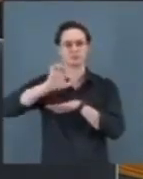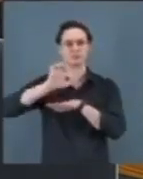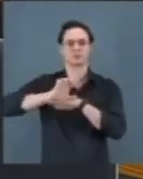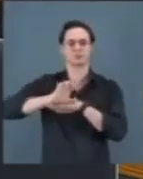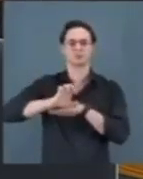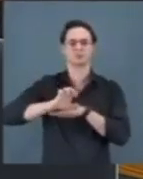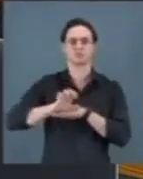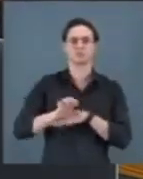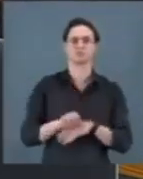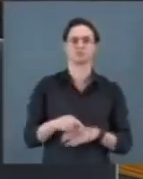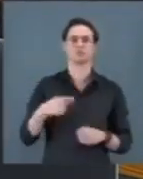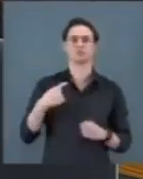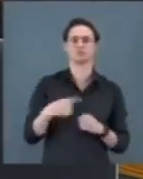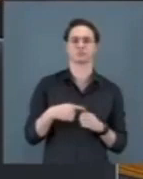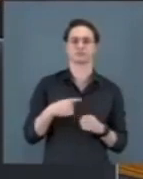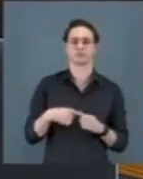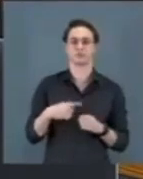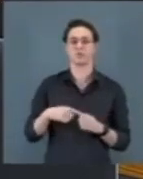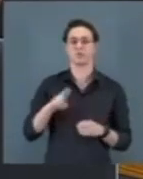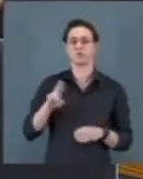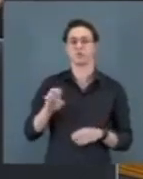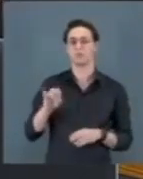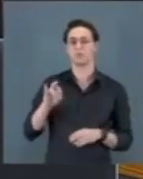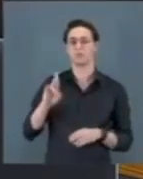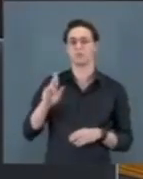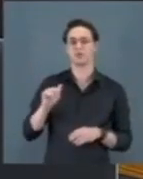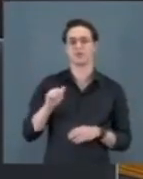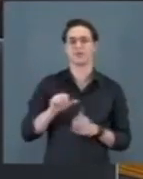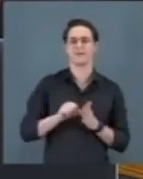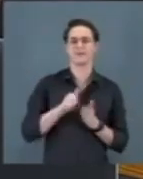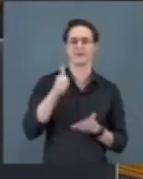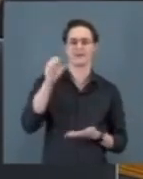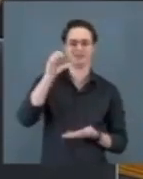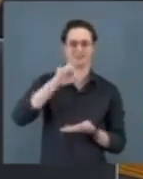na gloriosa cidade de Oeiras, a primeira capital,